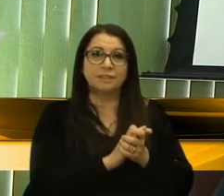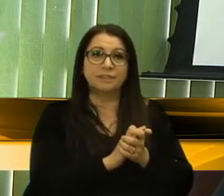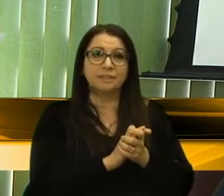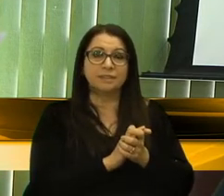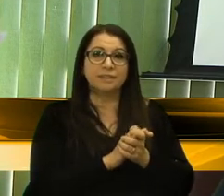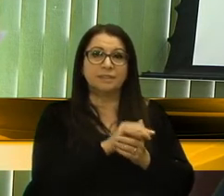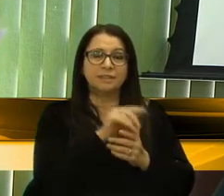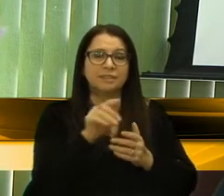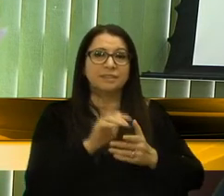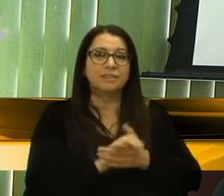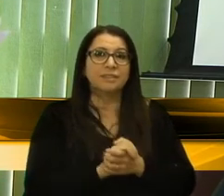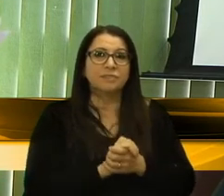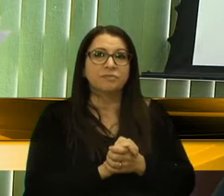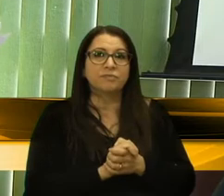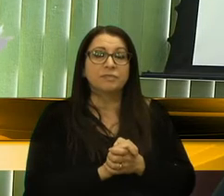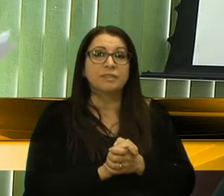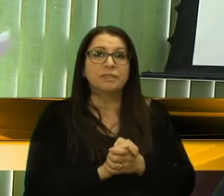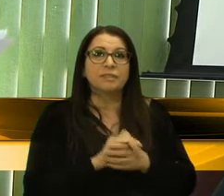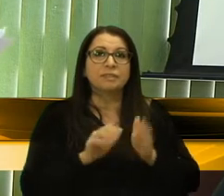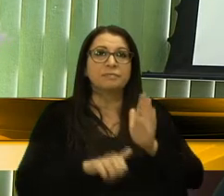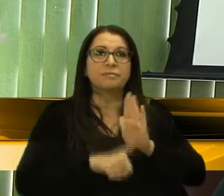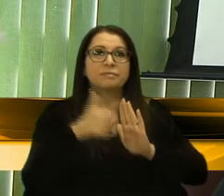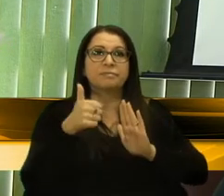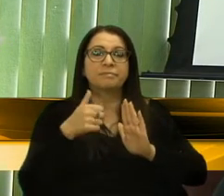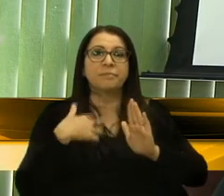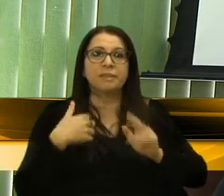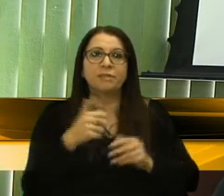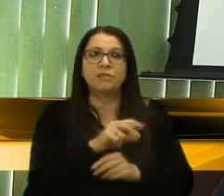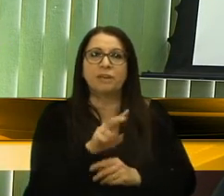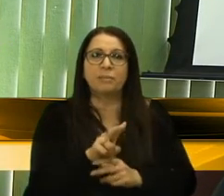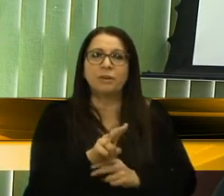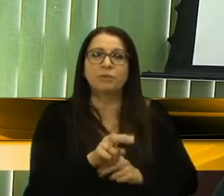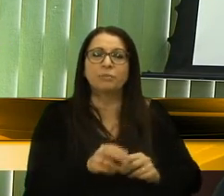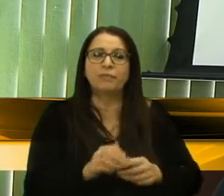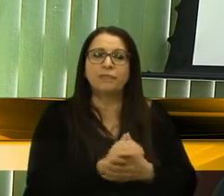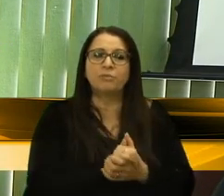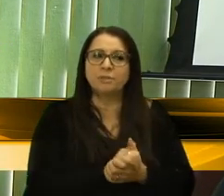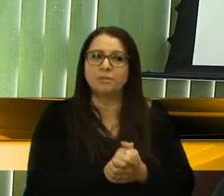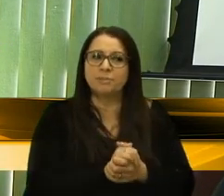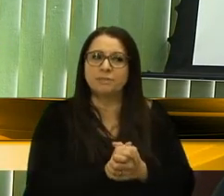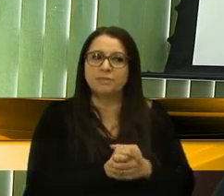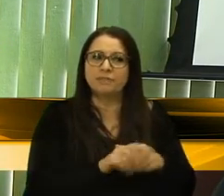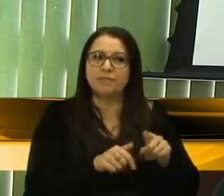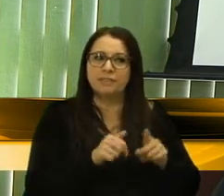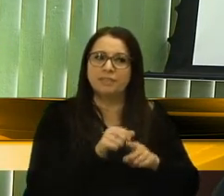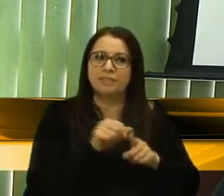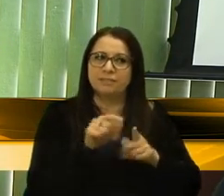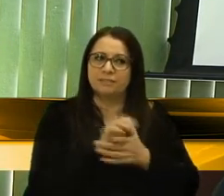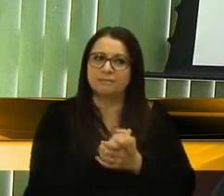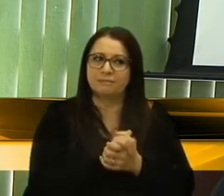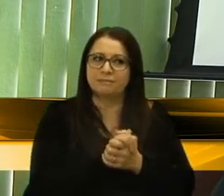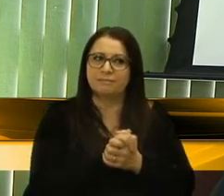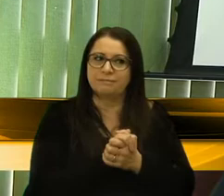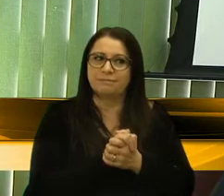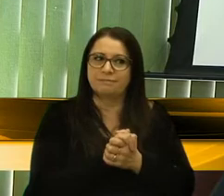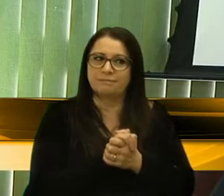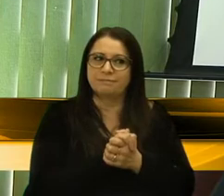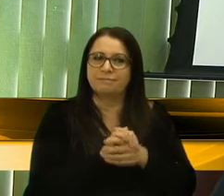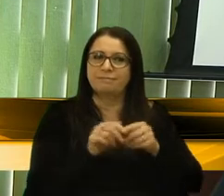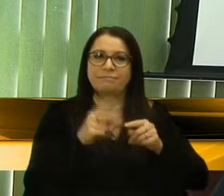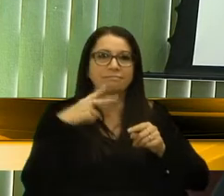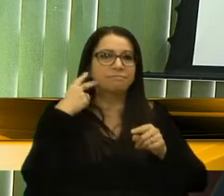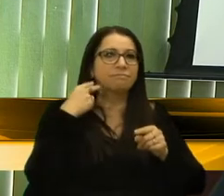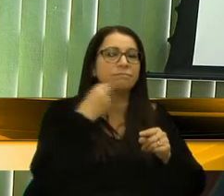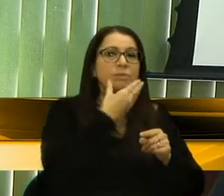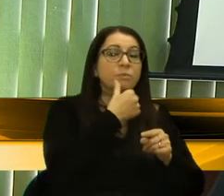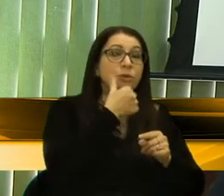atendimento e, o melhor, sem o uso da propaganda. Então, senhores vereadores, a